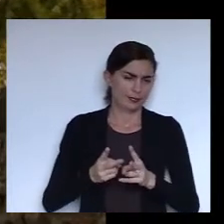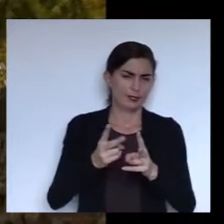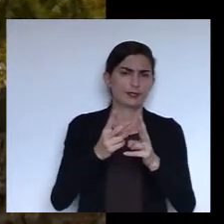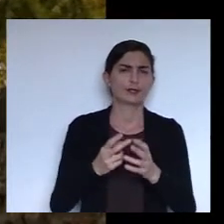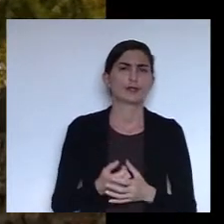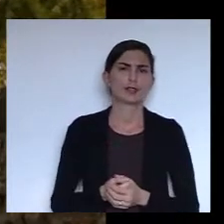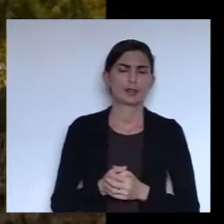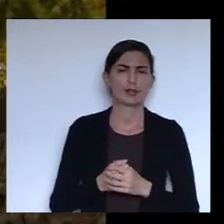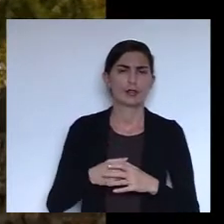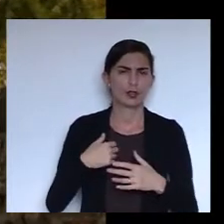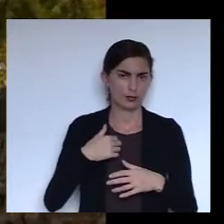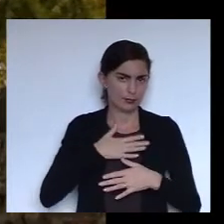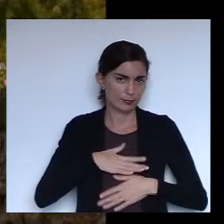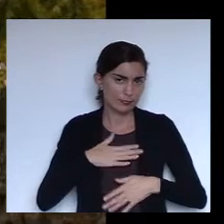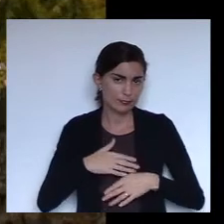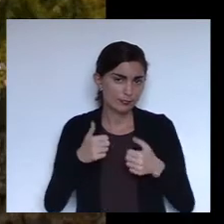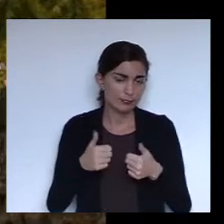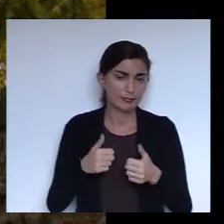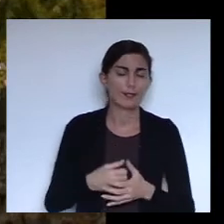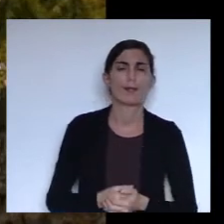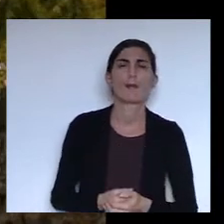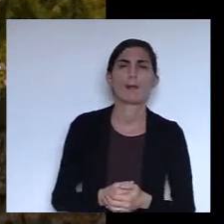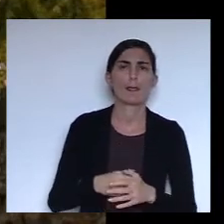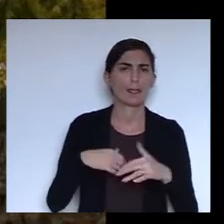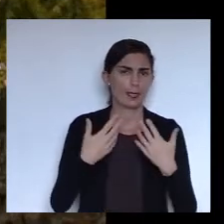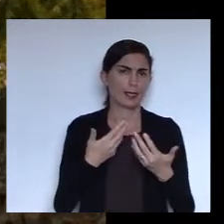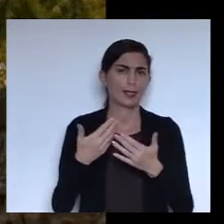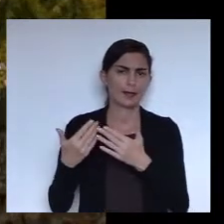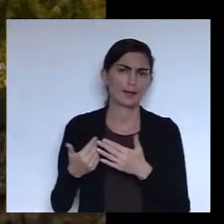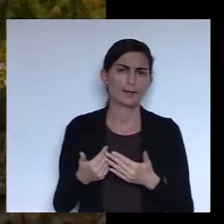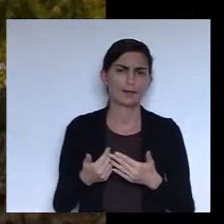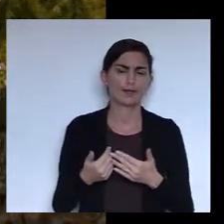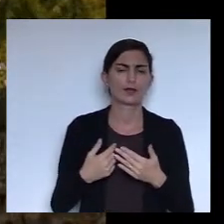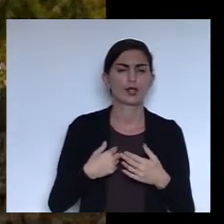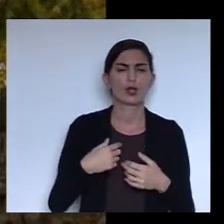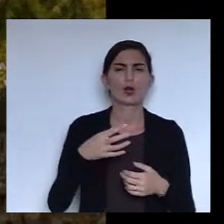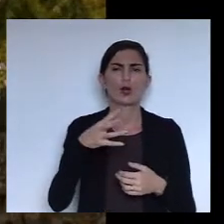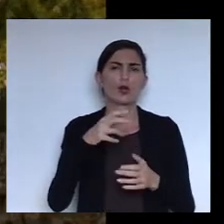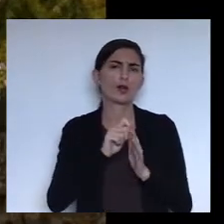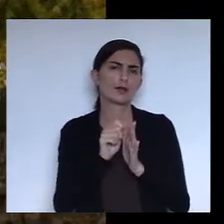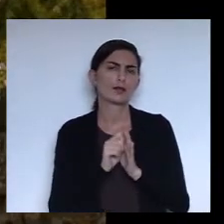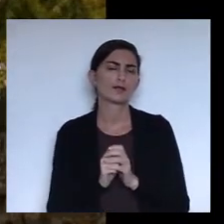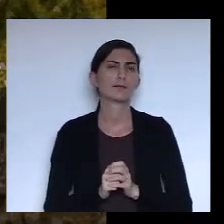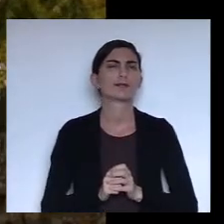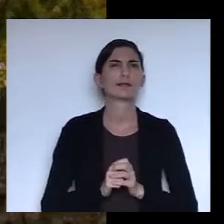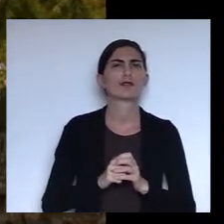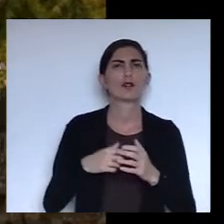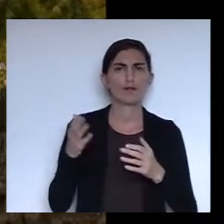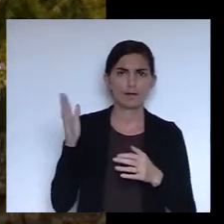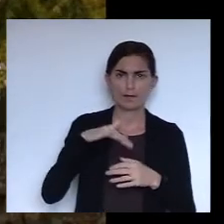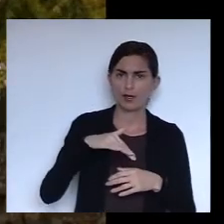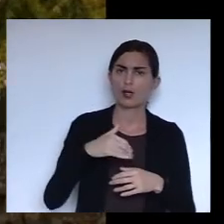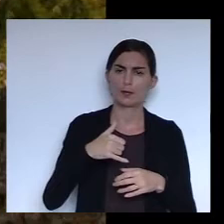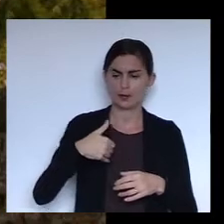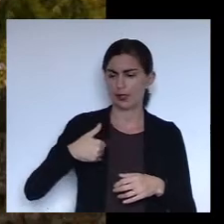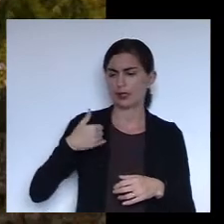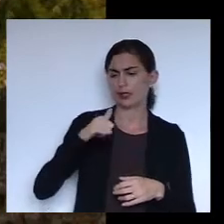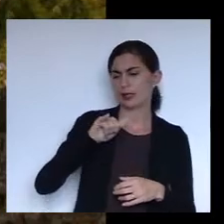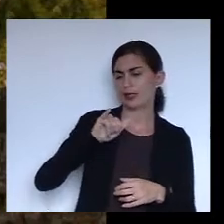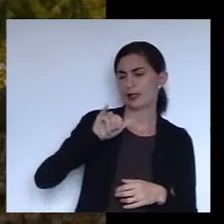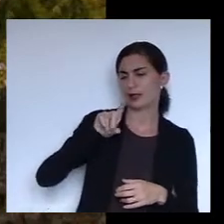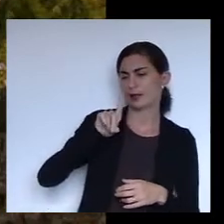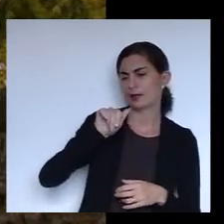é você. Tranquilo? Põe tua conta de malha e vamos para a Idade Média.